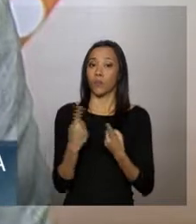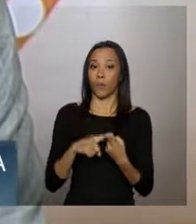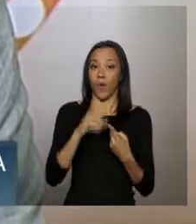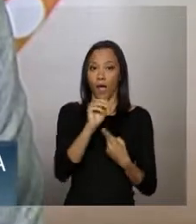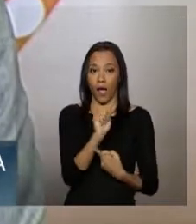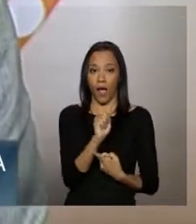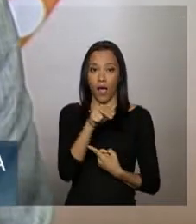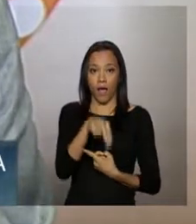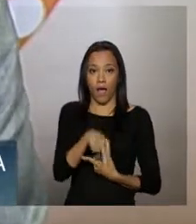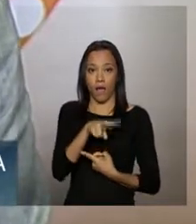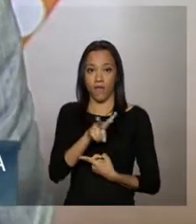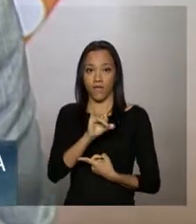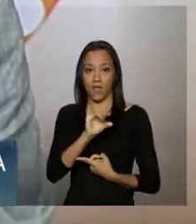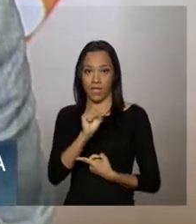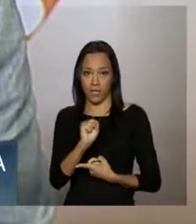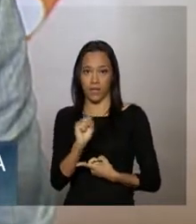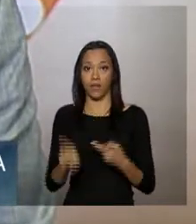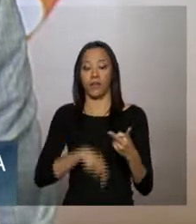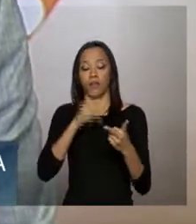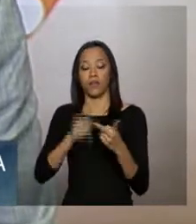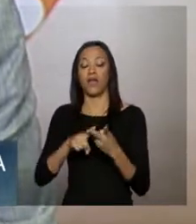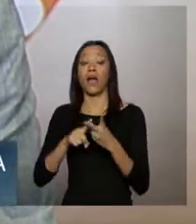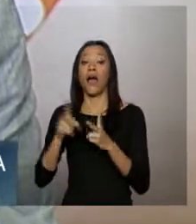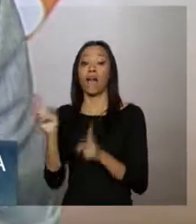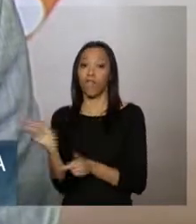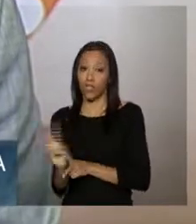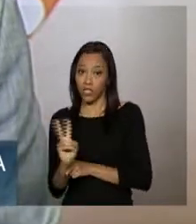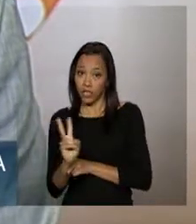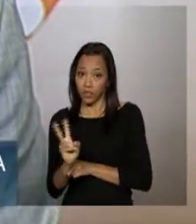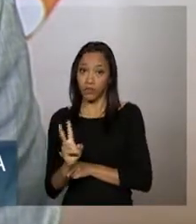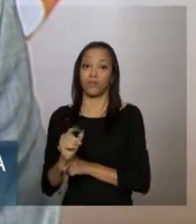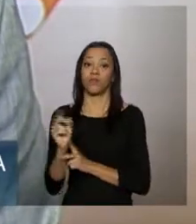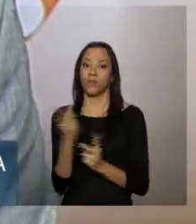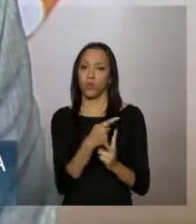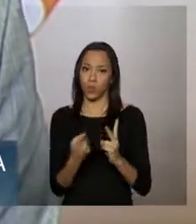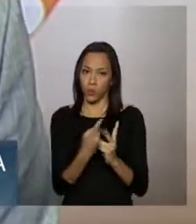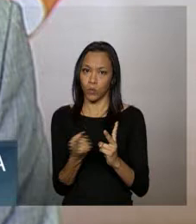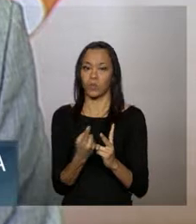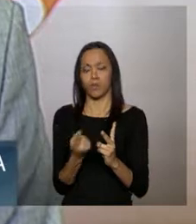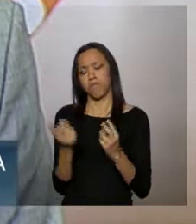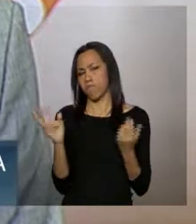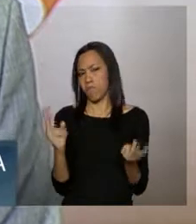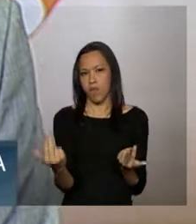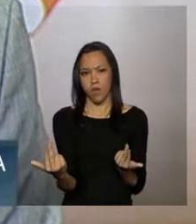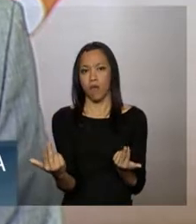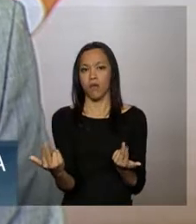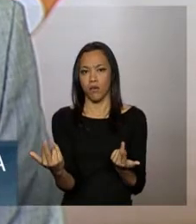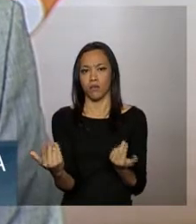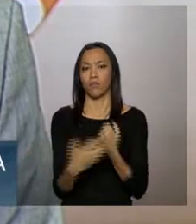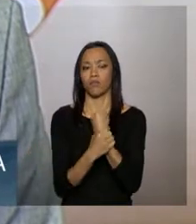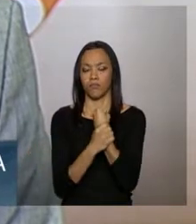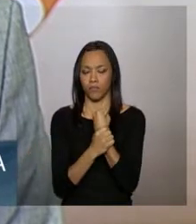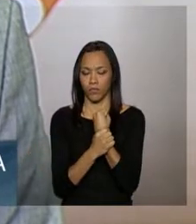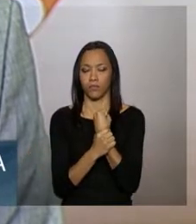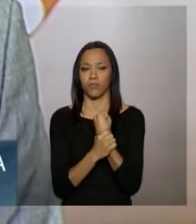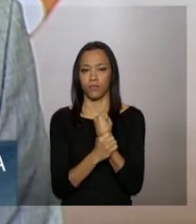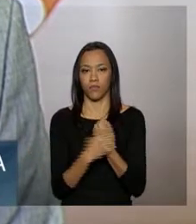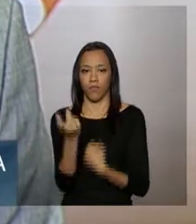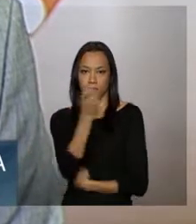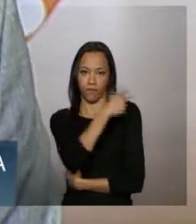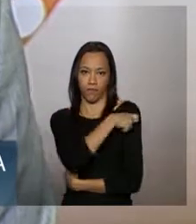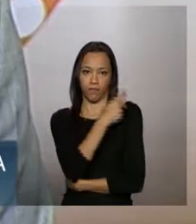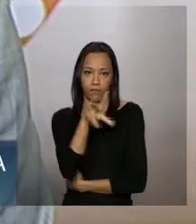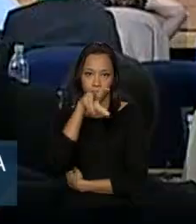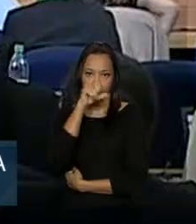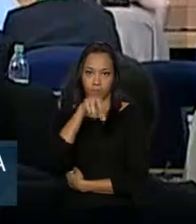muito isso, apesar de terem nomes comerciais diferentes, se trata da mesma vacina com a mesma proteção, segura.